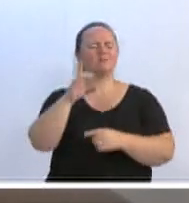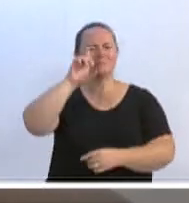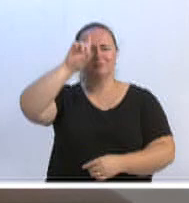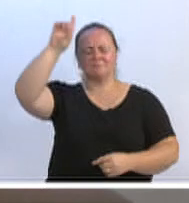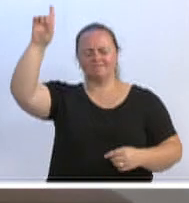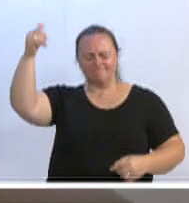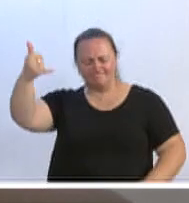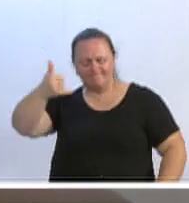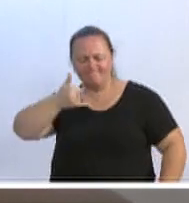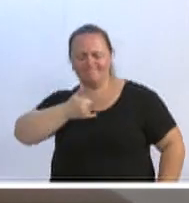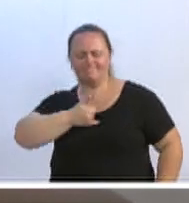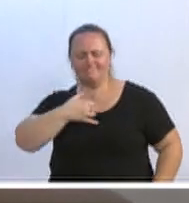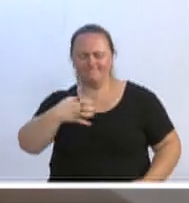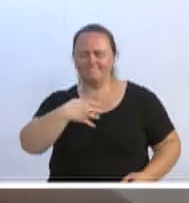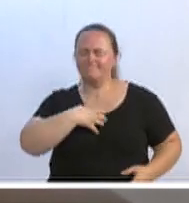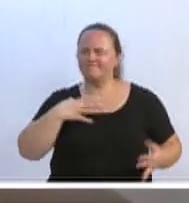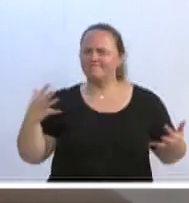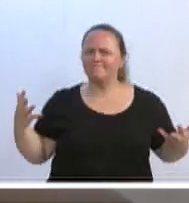maneira maravilhosa.